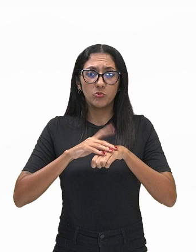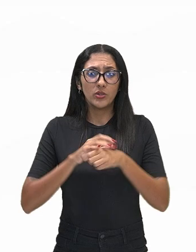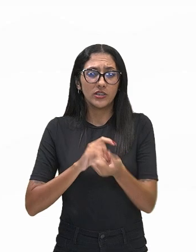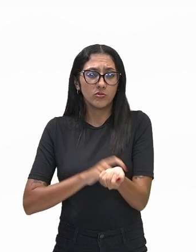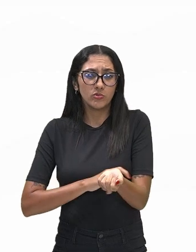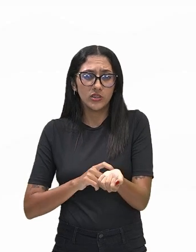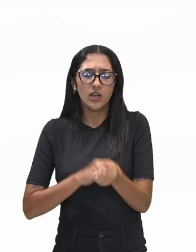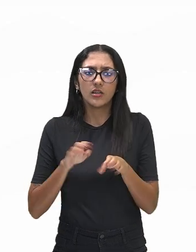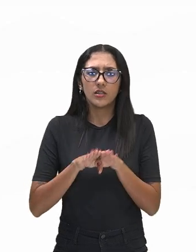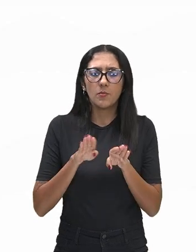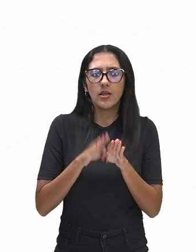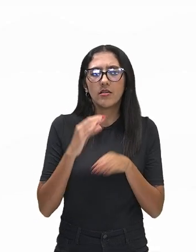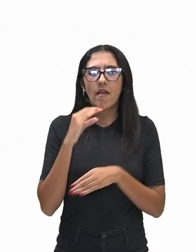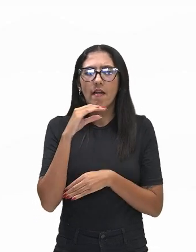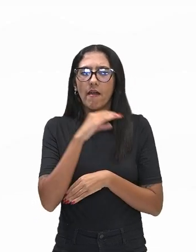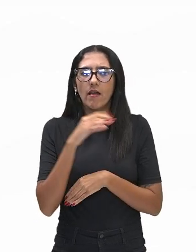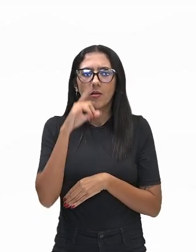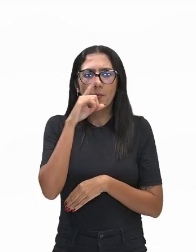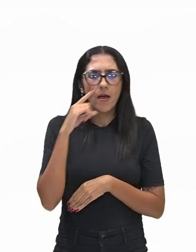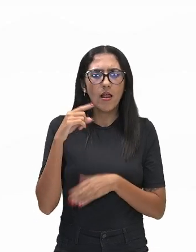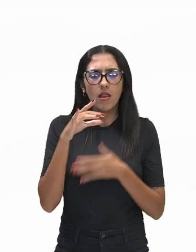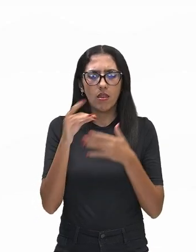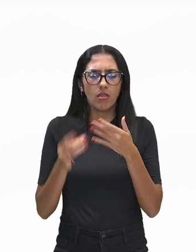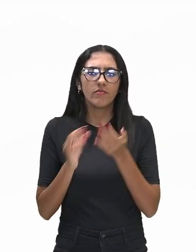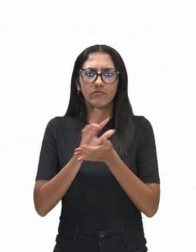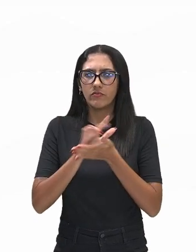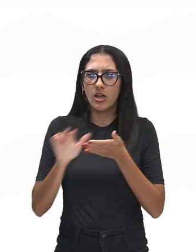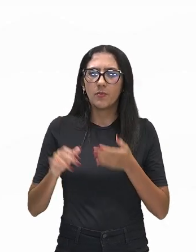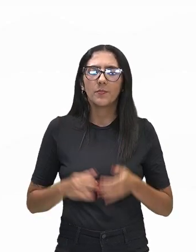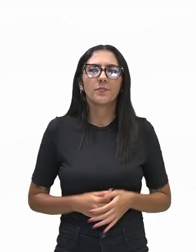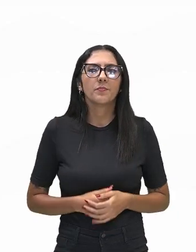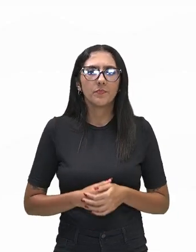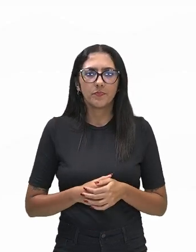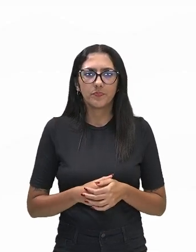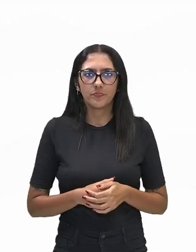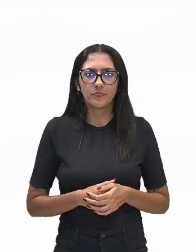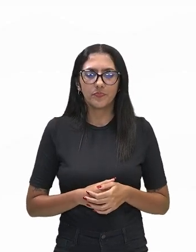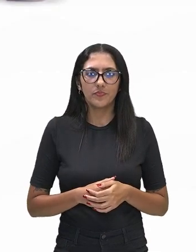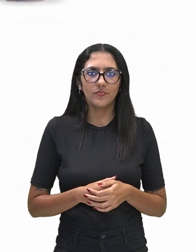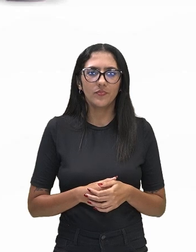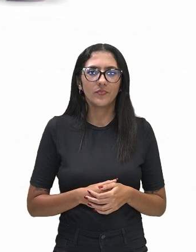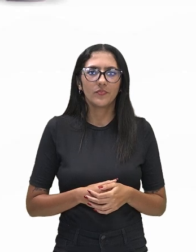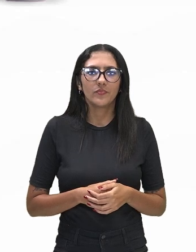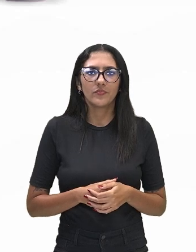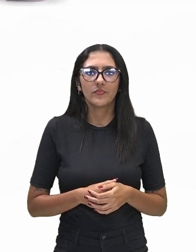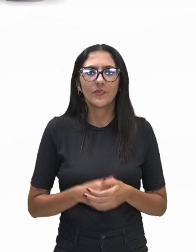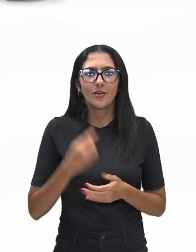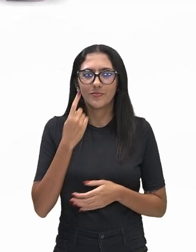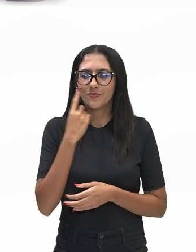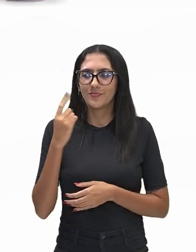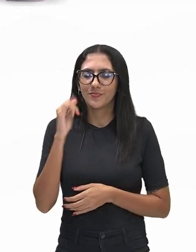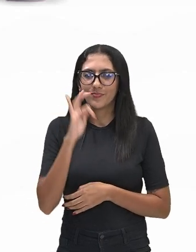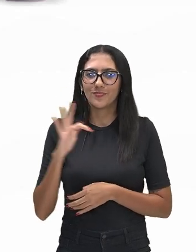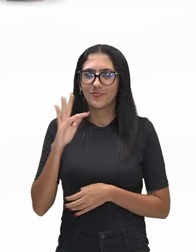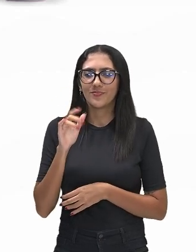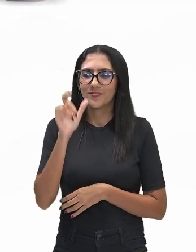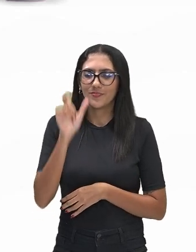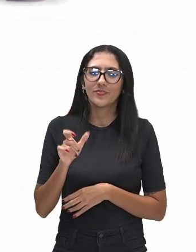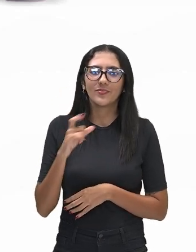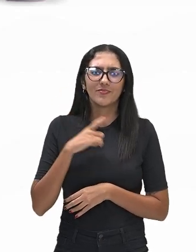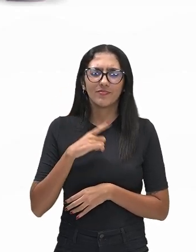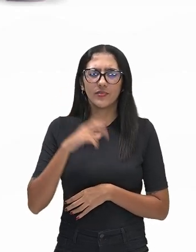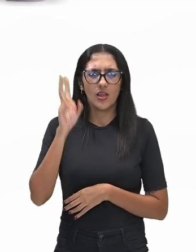amarela, entre outras. E aí, vejam, o Zé Gotinha que eu tenho aí para vocês lembrarem,